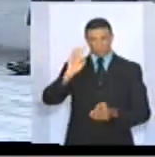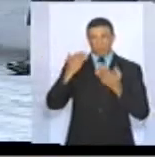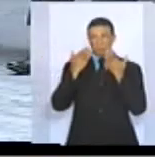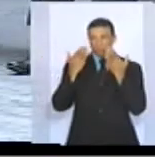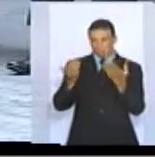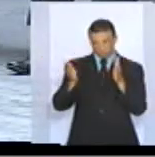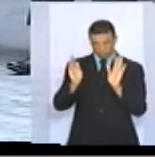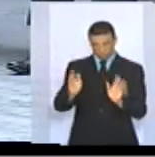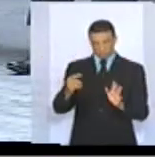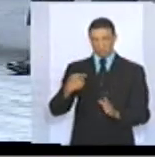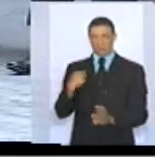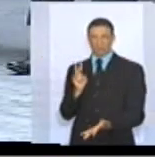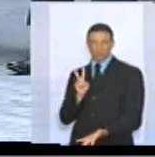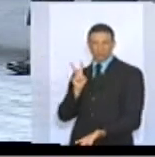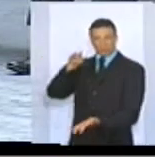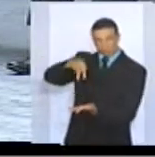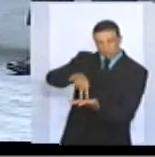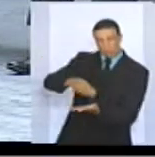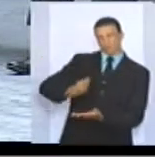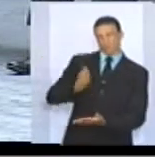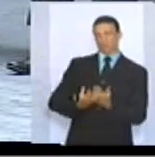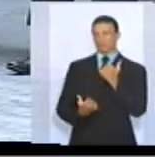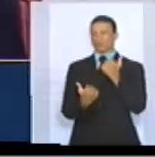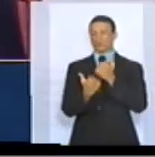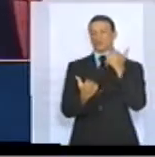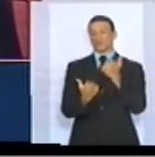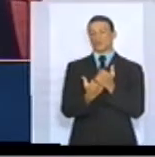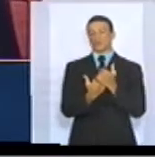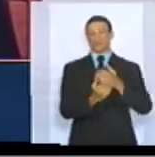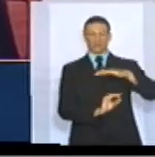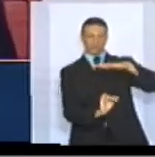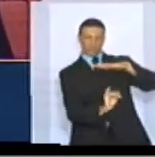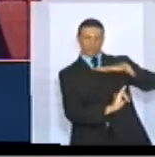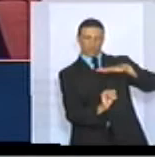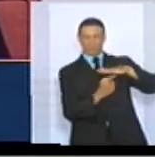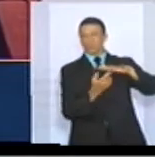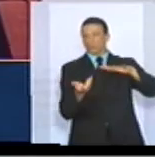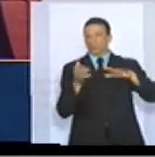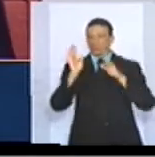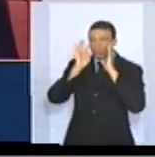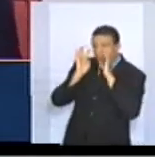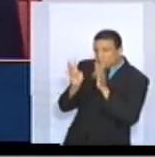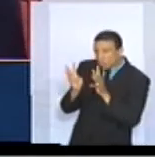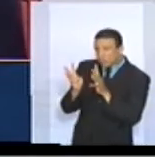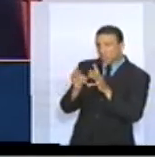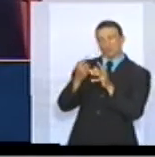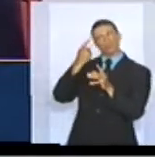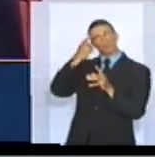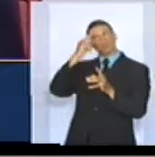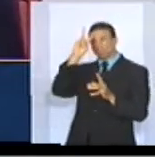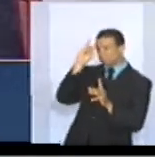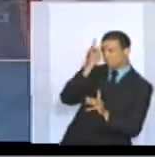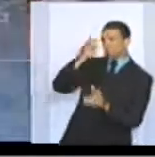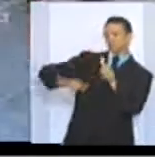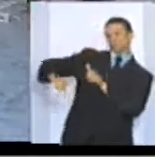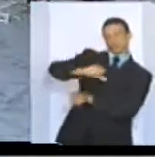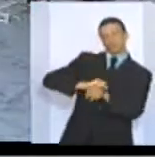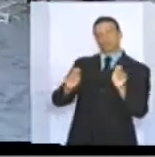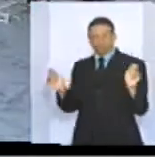aqui como representante da instituição, pronta para ouvir e, eventualmente, até mudar de posição. Muito obrigada.